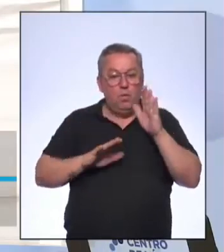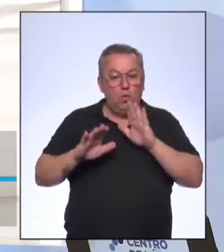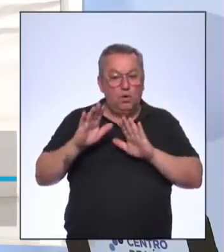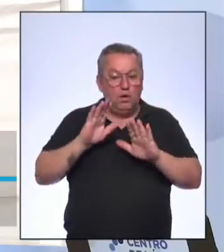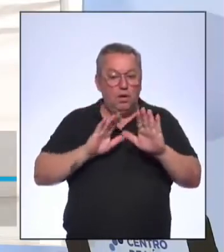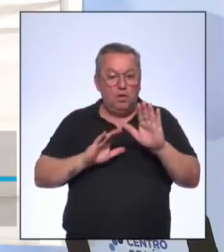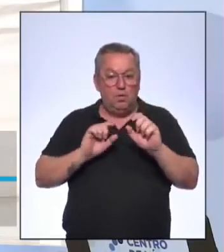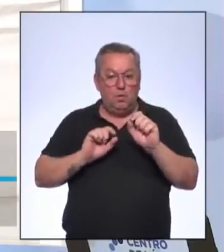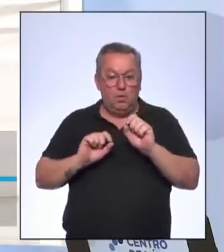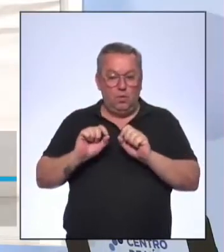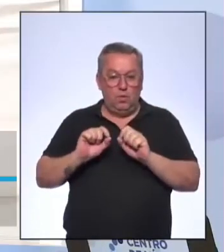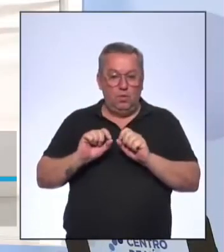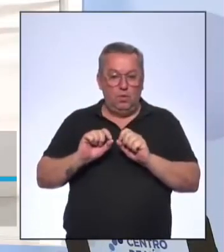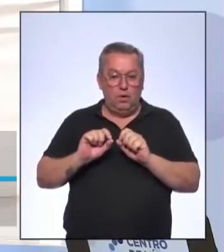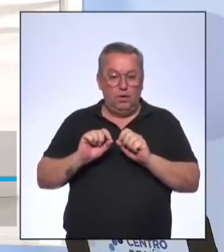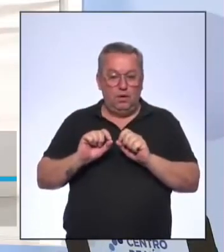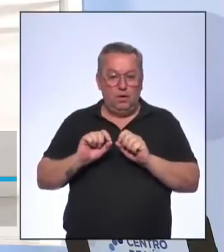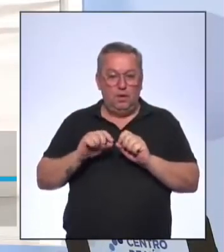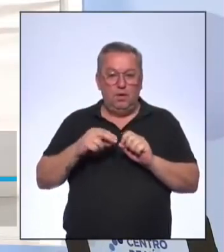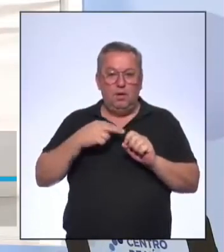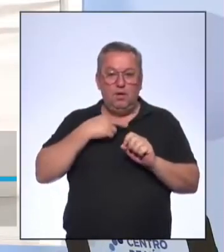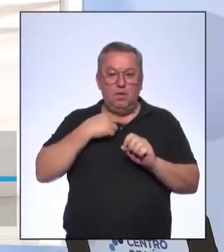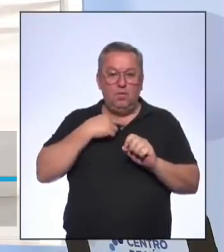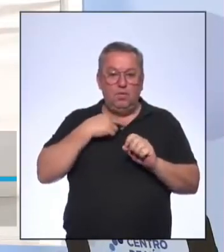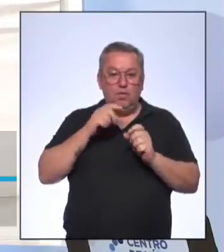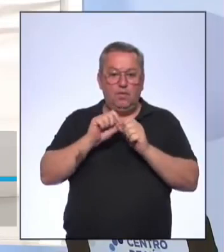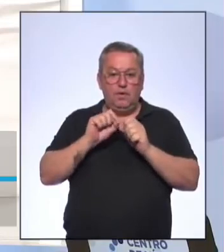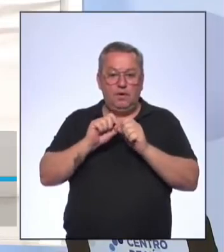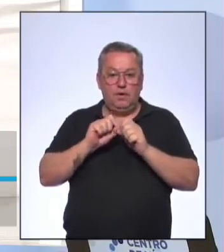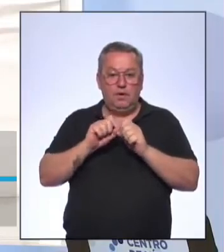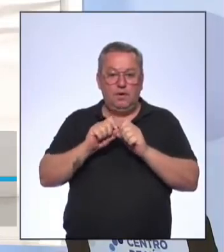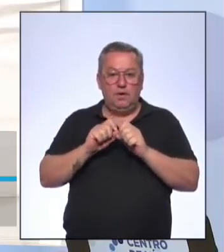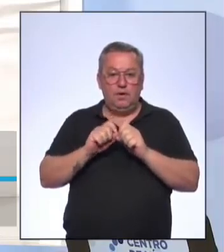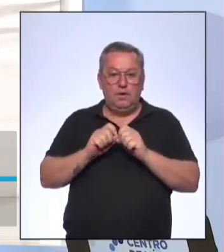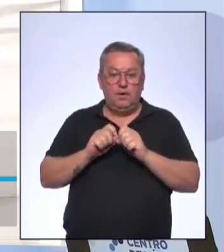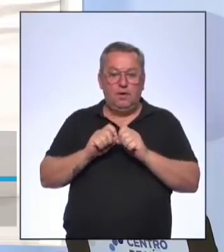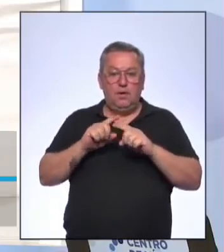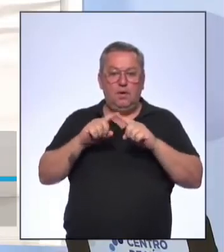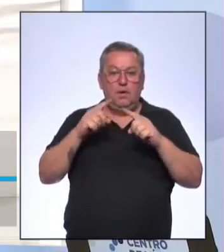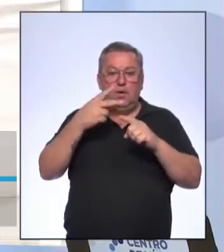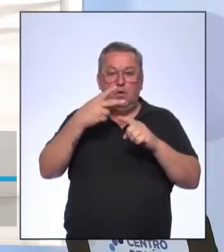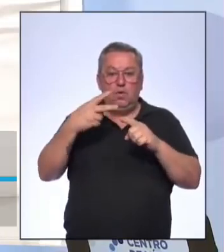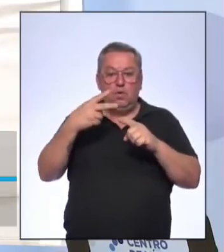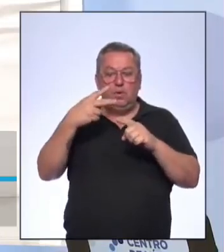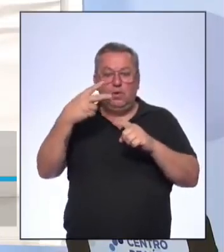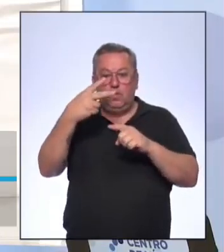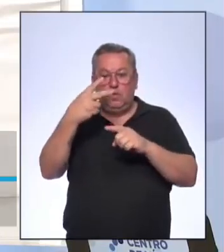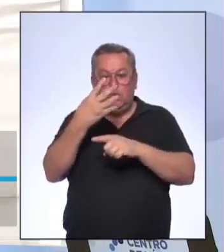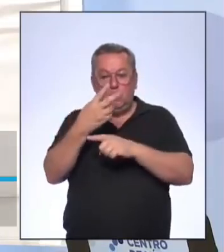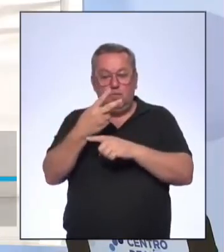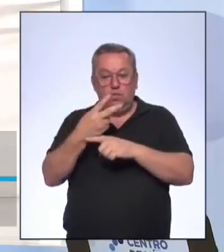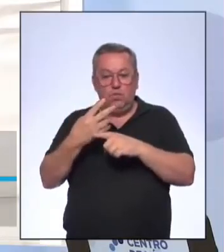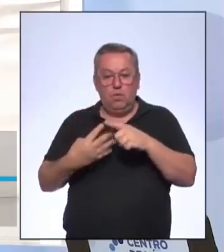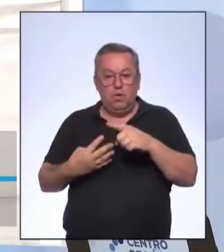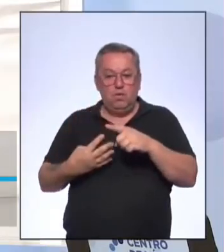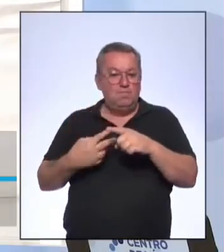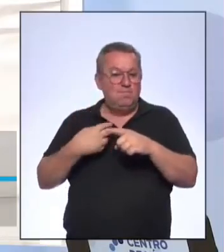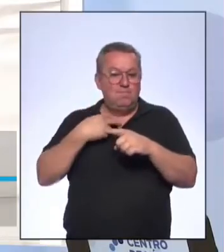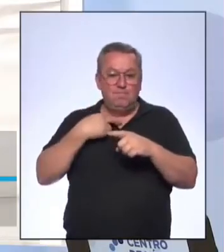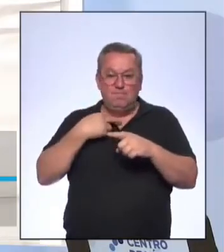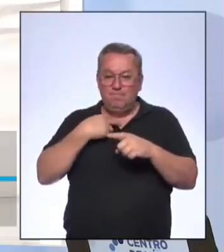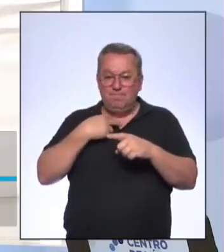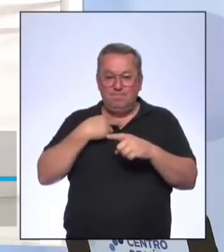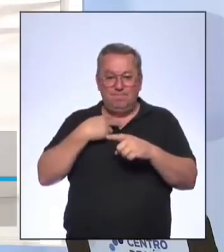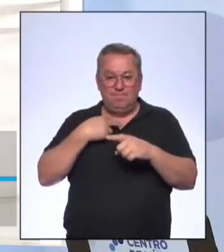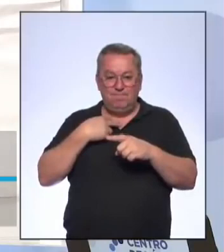seguinte forma. Eu não posso fazer isso, ó. O 2, no caso aqui, sumir com 2 e deixar 2 quartos. Então essa